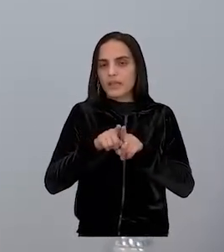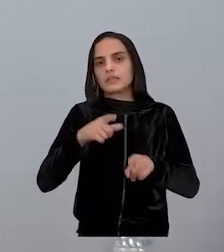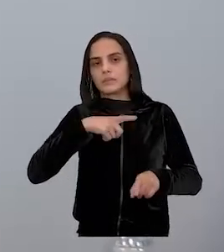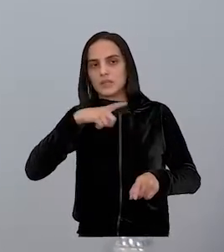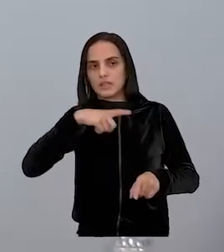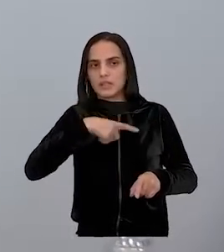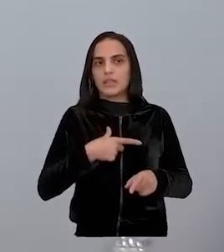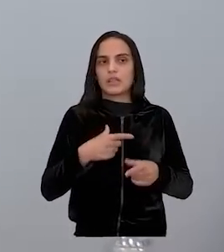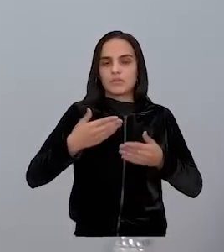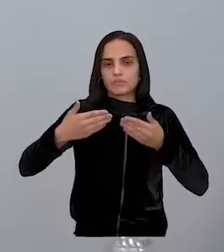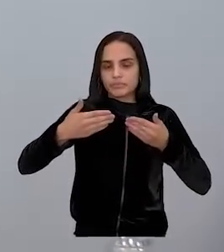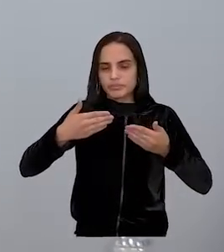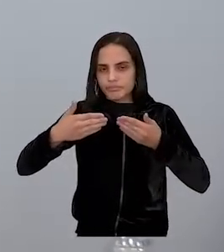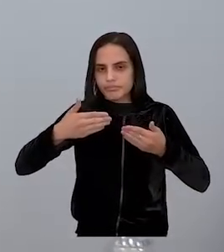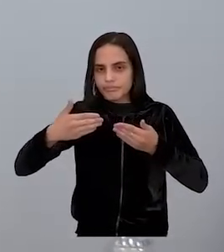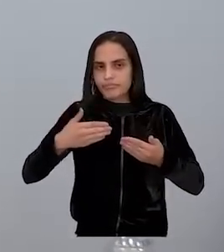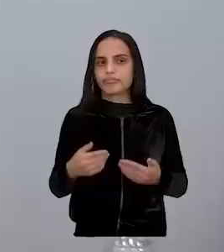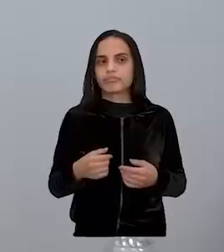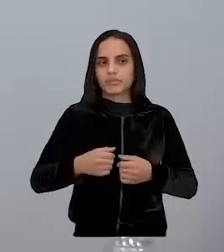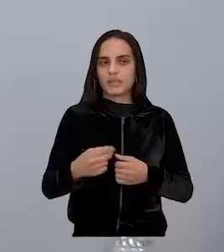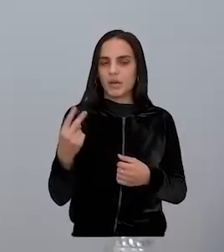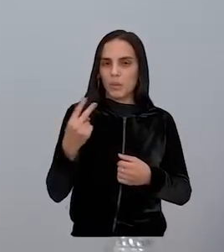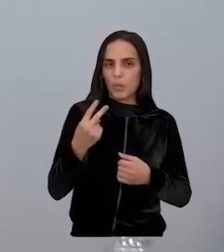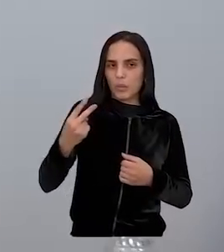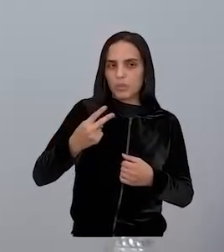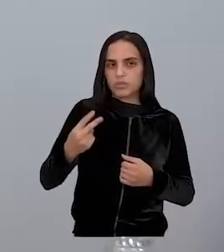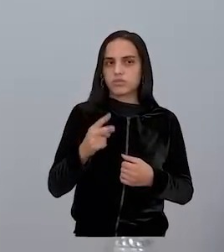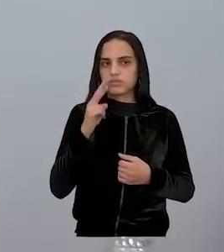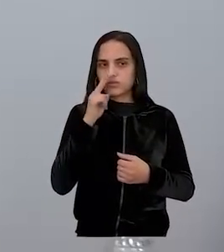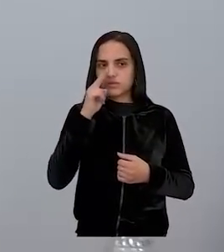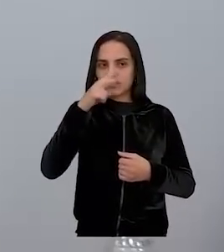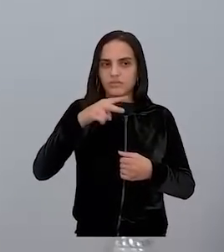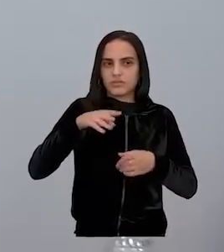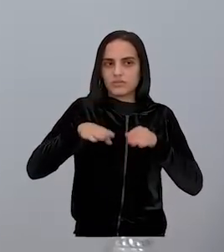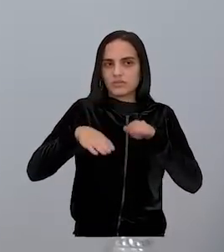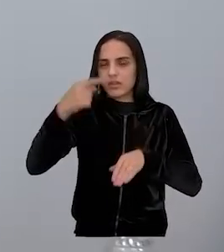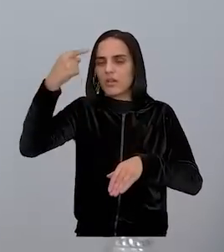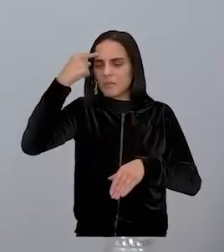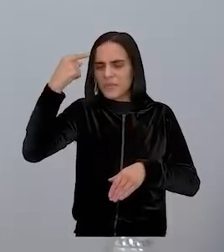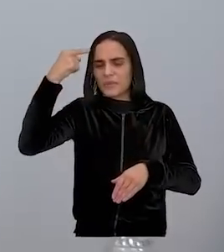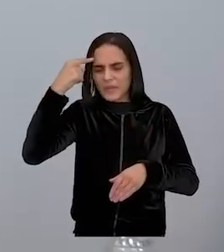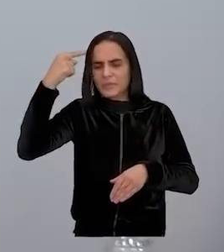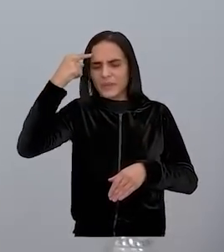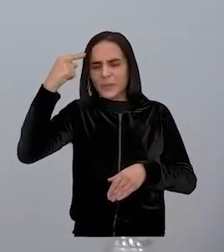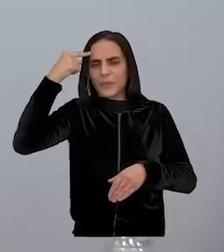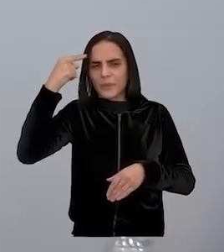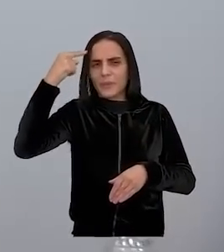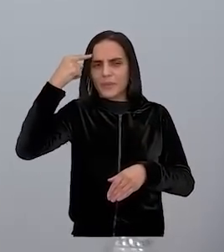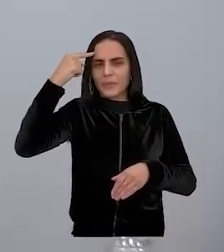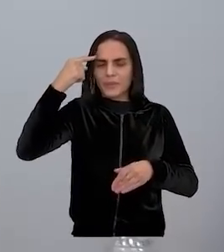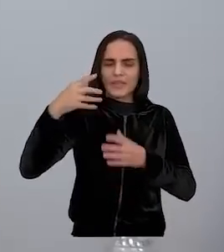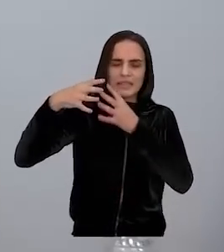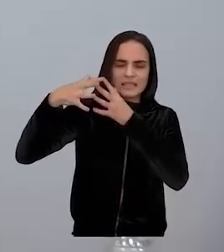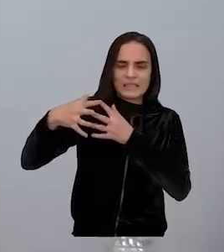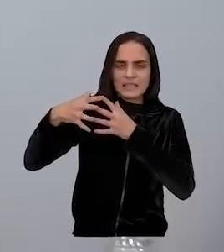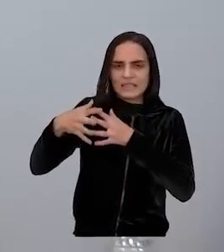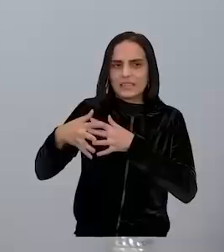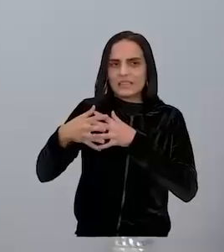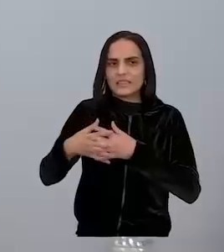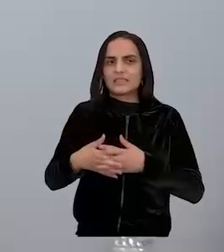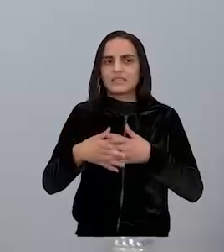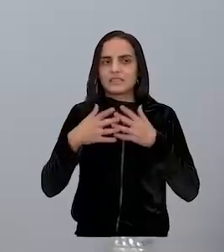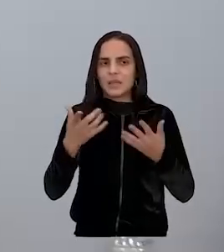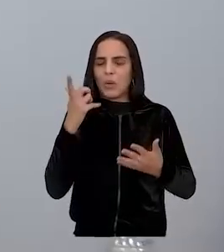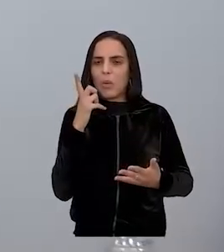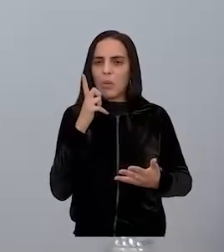o físico, né? Então você fica ali com aquilo na mente o tempo todo pensando, repensando, e ao invés de